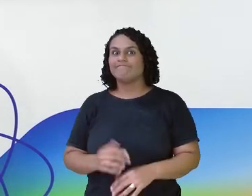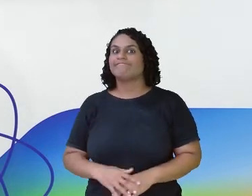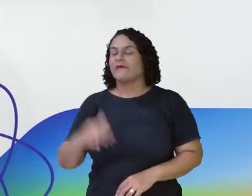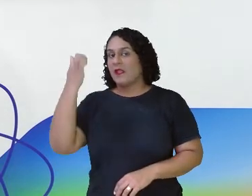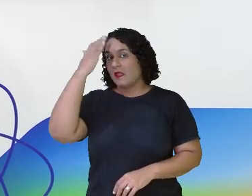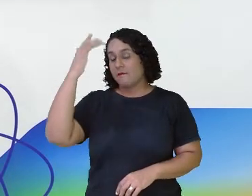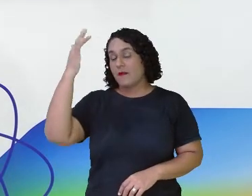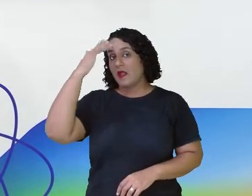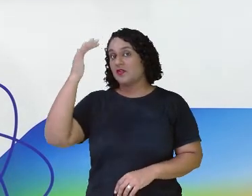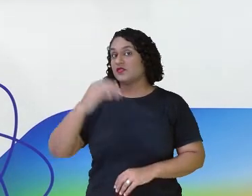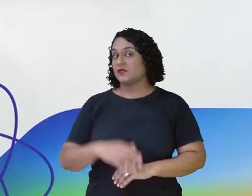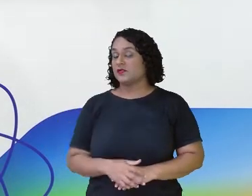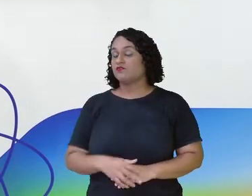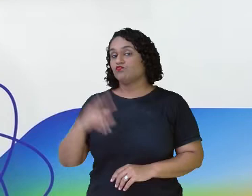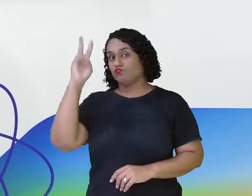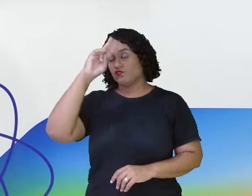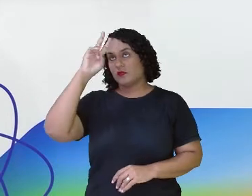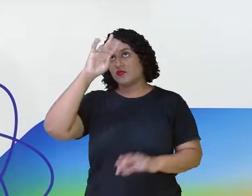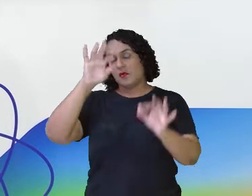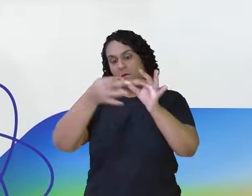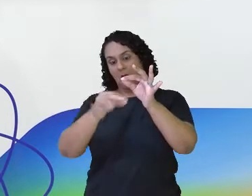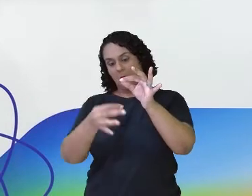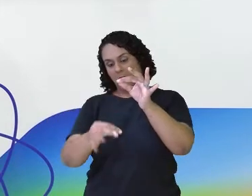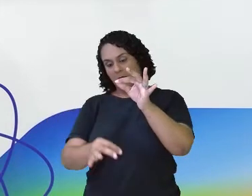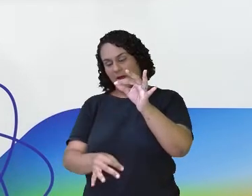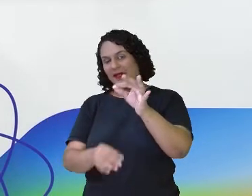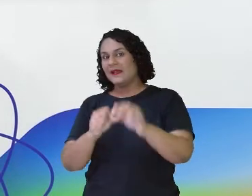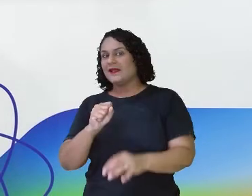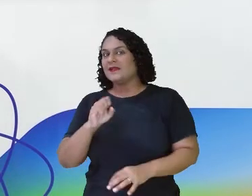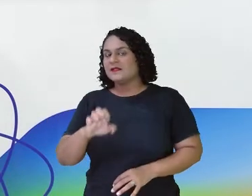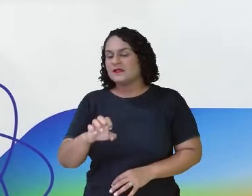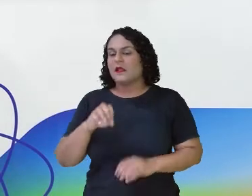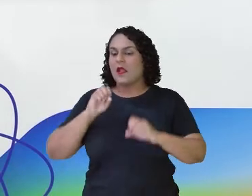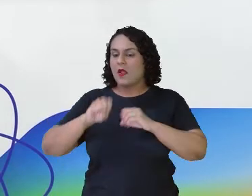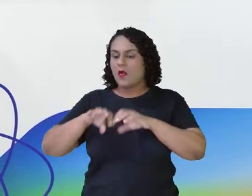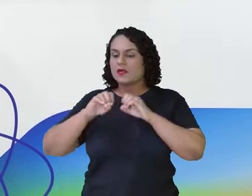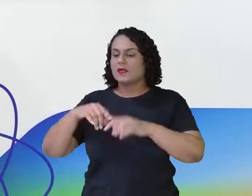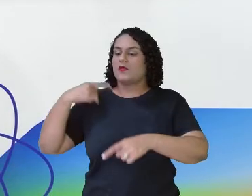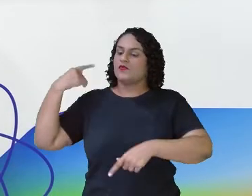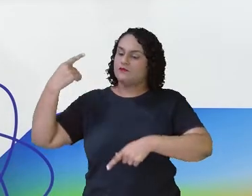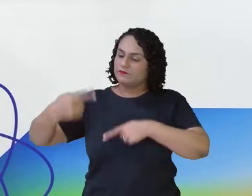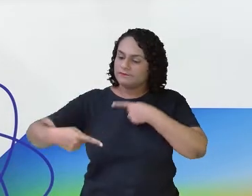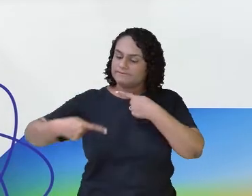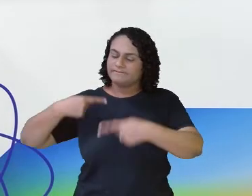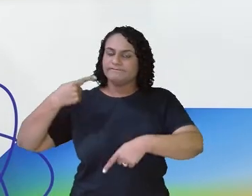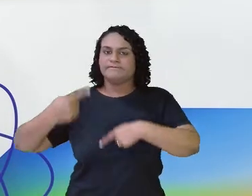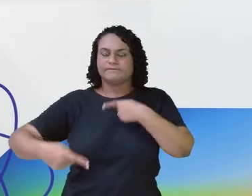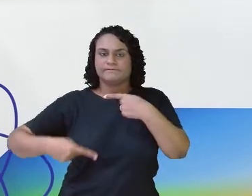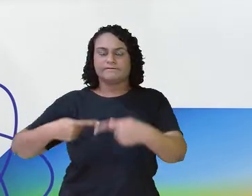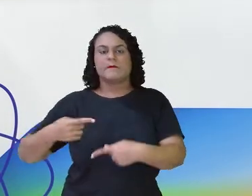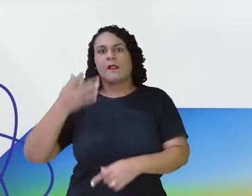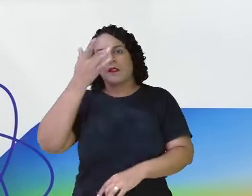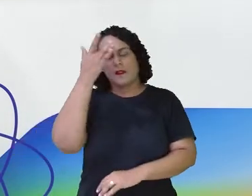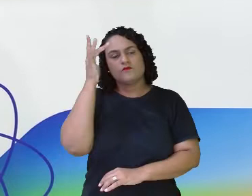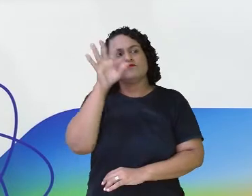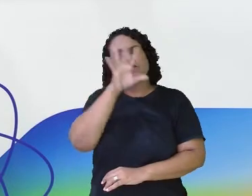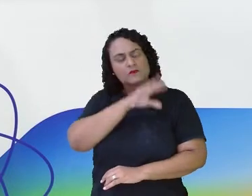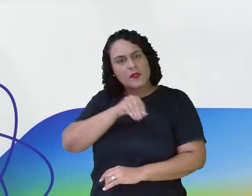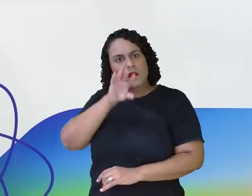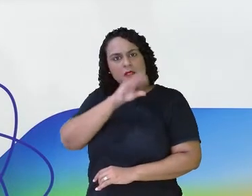Exatamente. Então, se eu disse a vocês que é passado na tradição oral, as pessoas falando, então